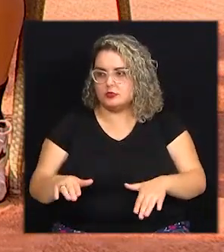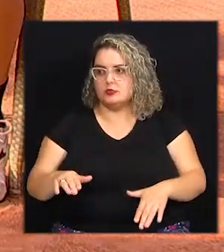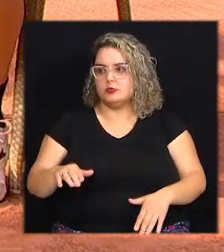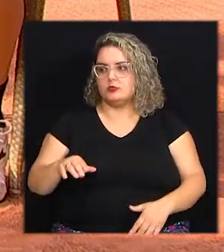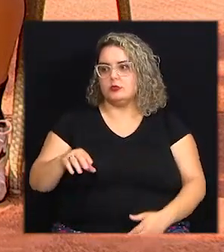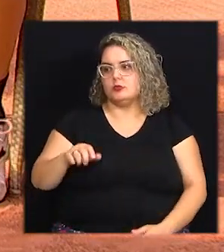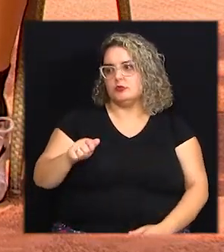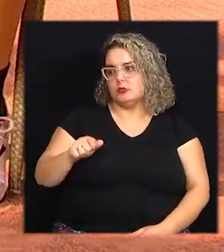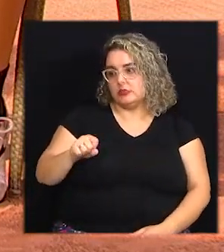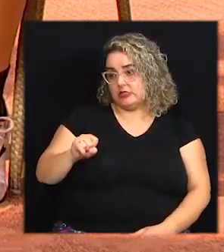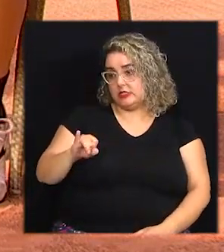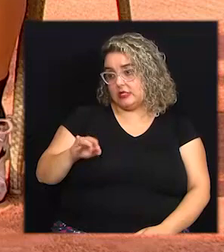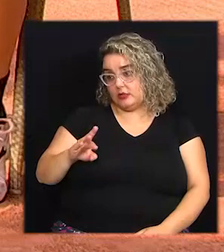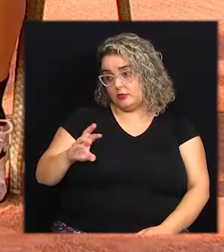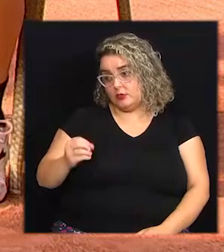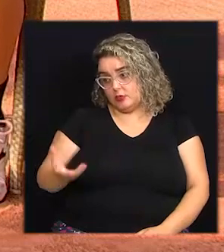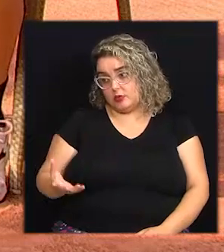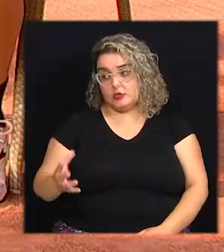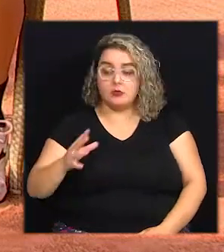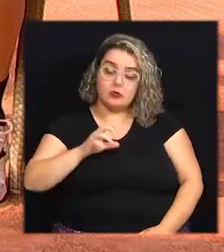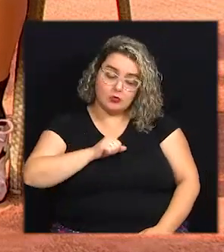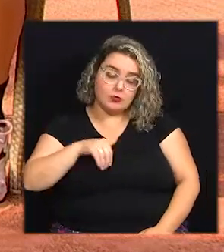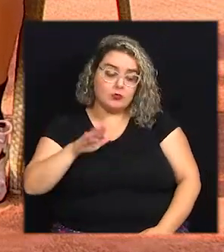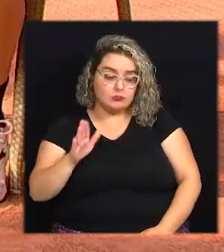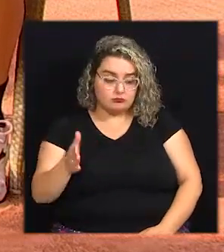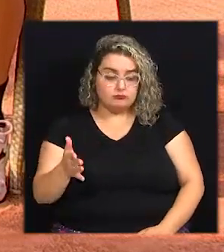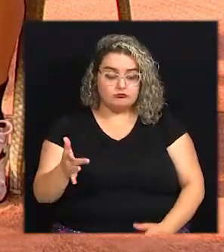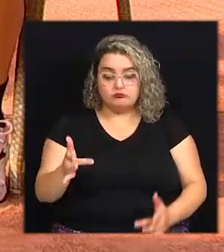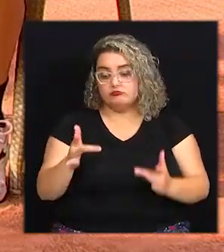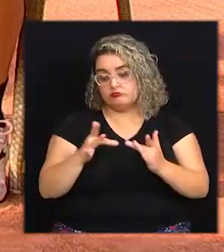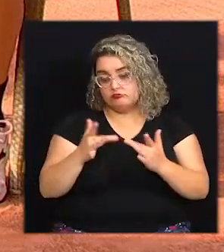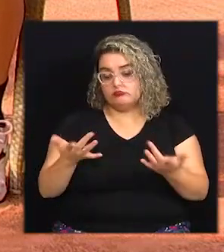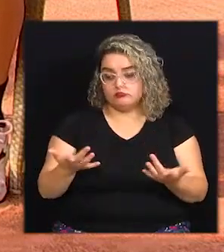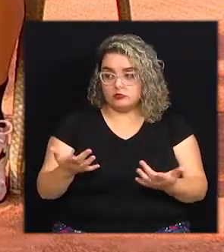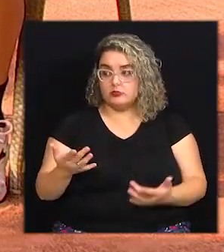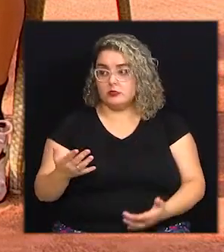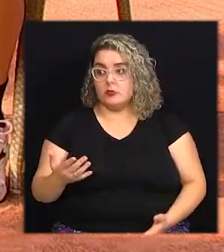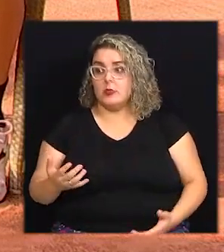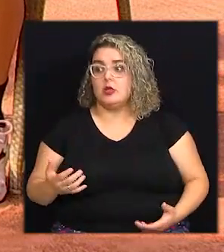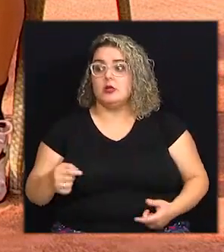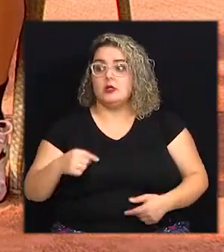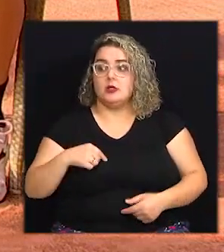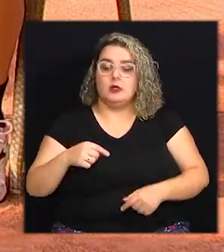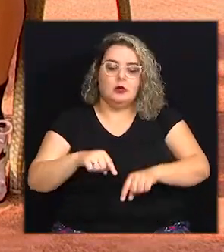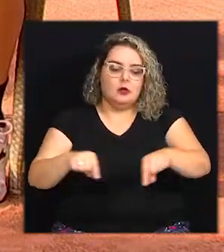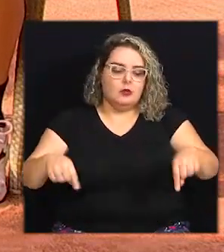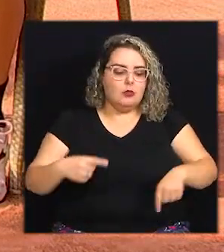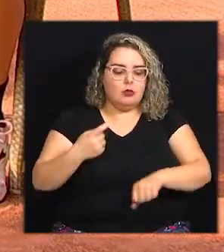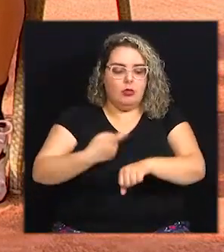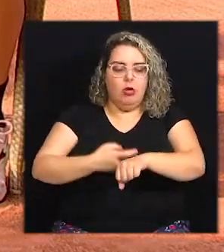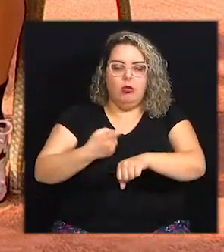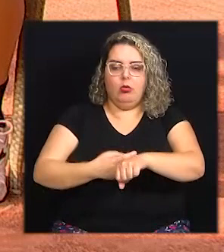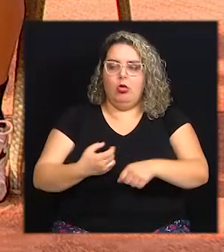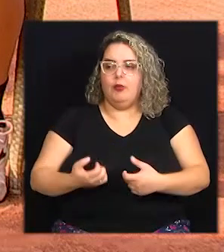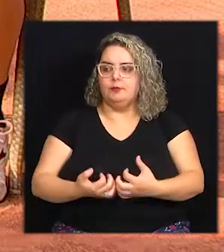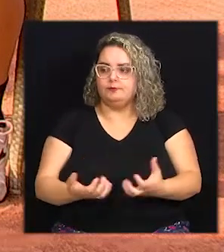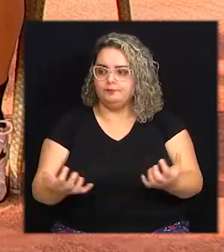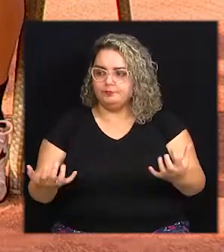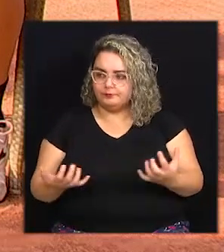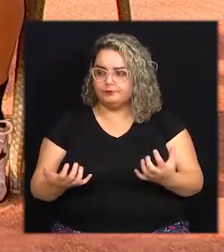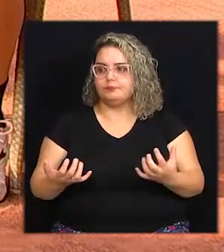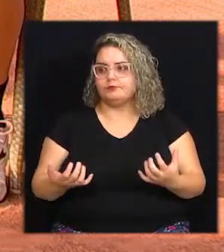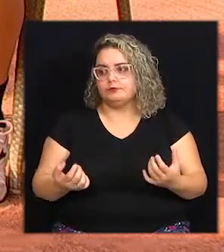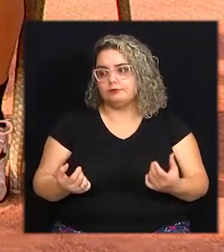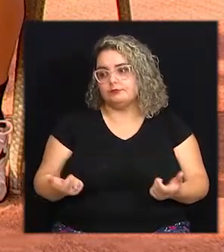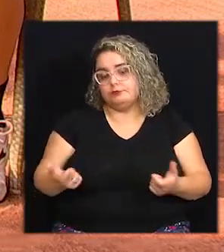está no saibro, que geralmente os brasileiros gostam mais, se dão bem, mas tem piso de quadradura também, tem grama, que daí